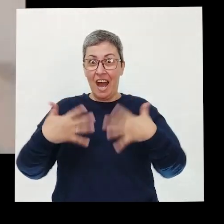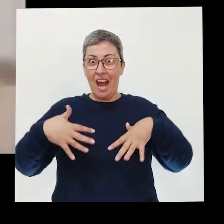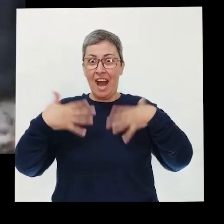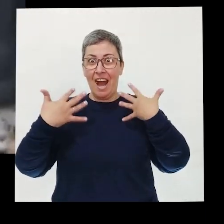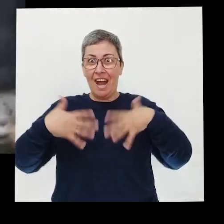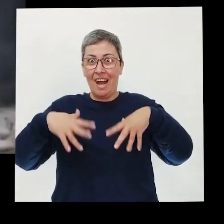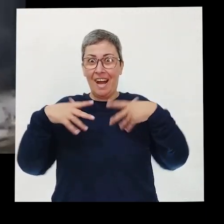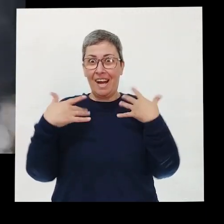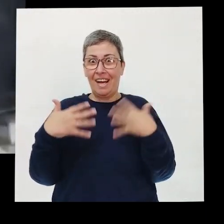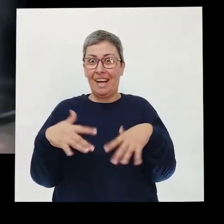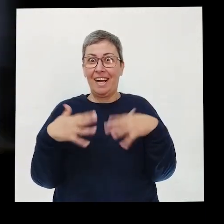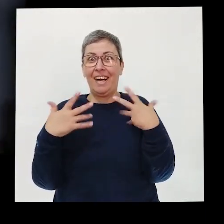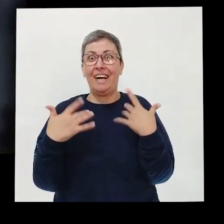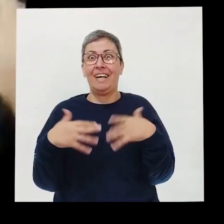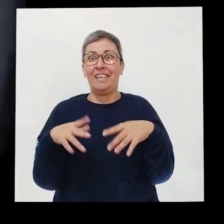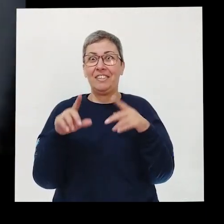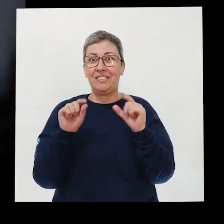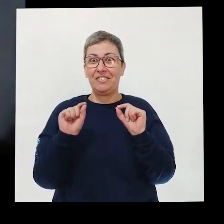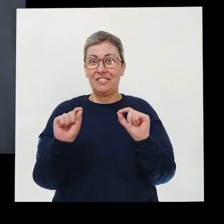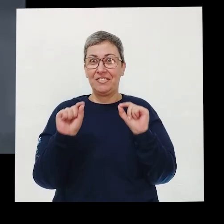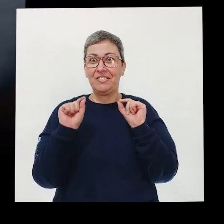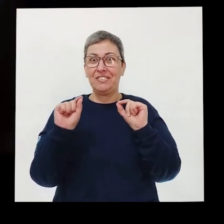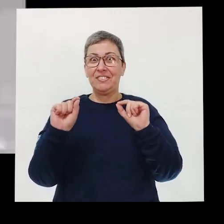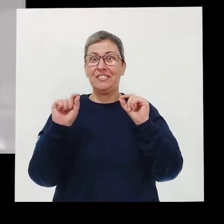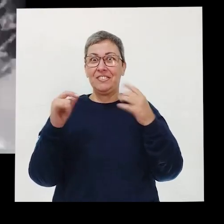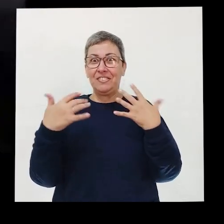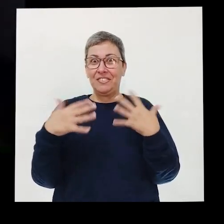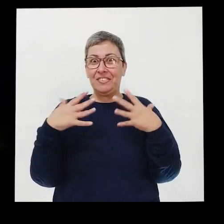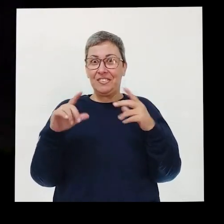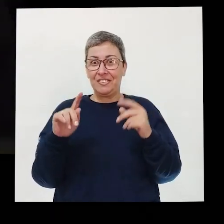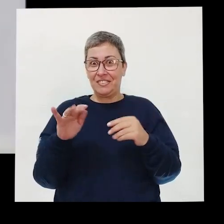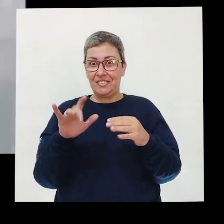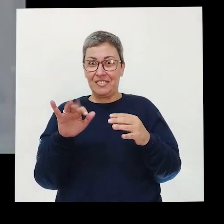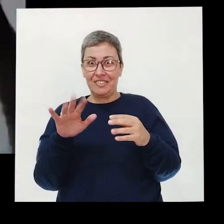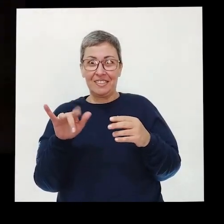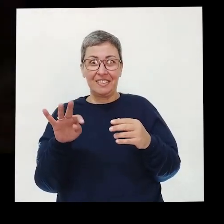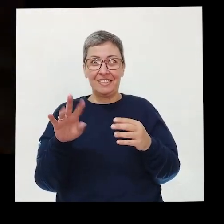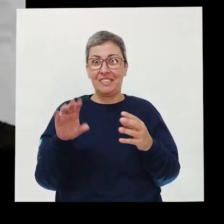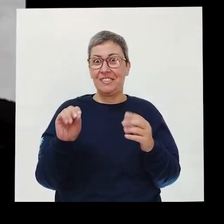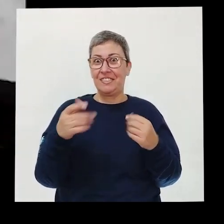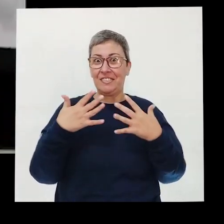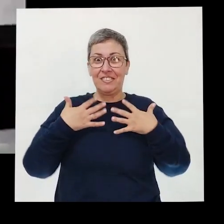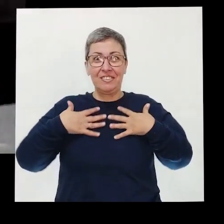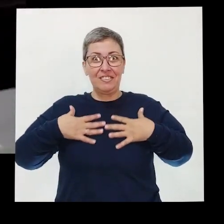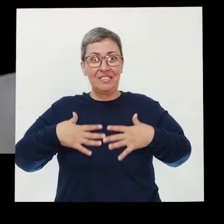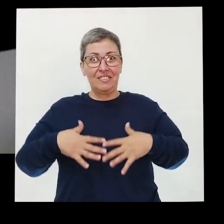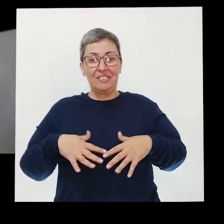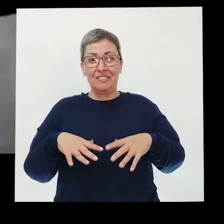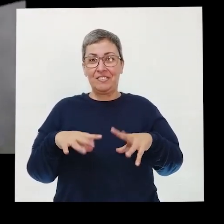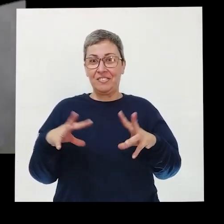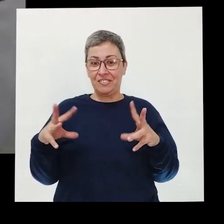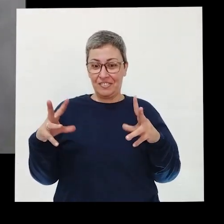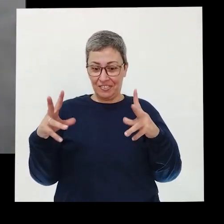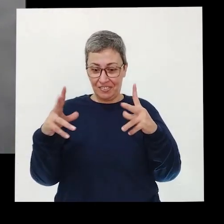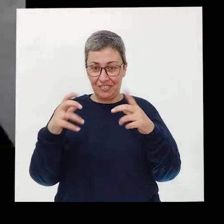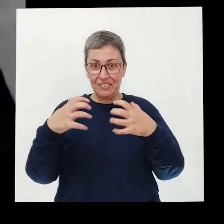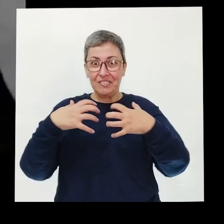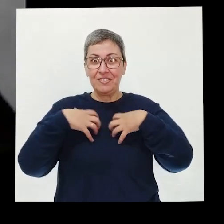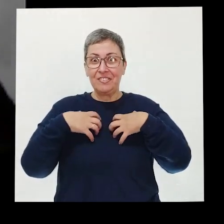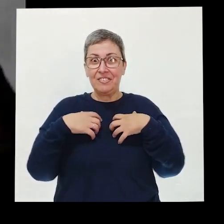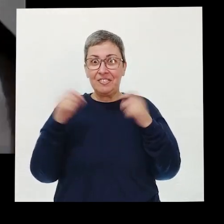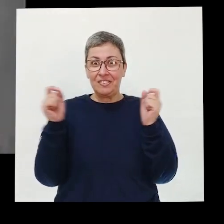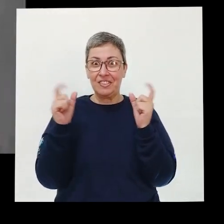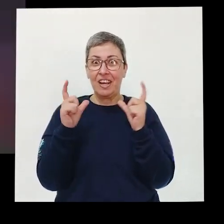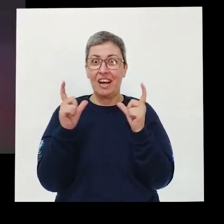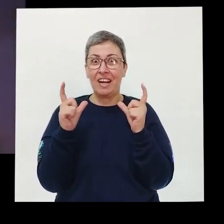euforia e em um estado de hiperatividade física. Todos os nossos sentidos ficam